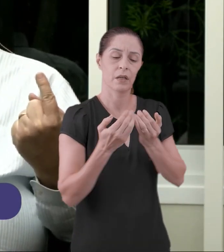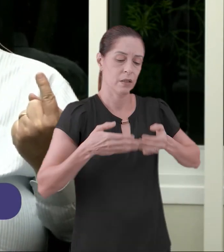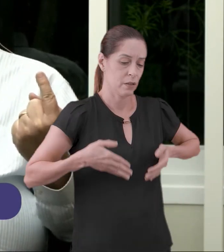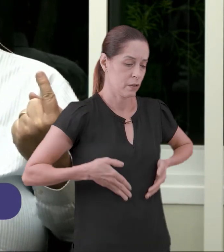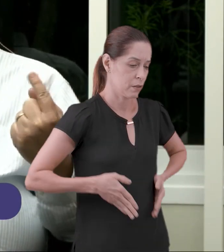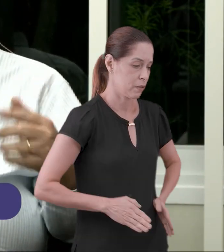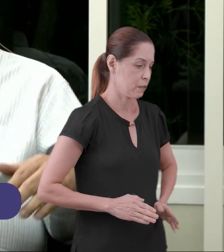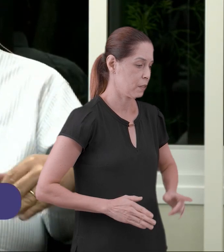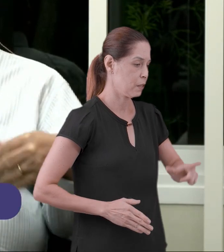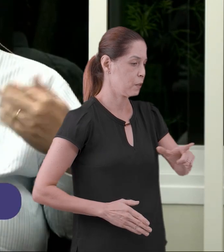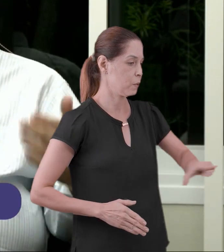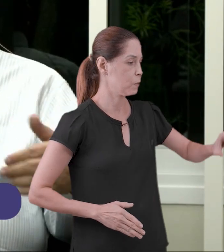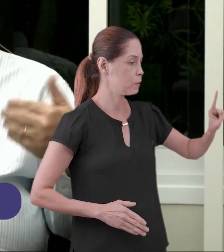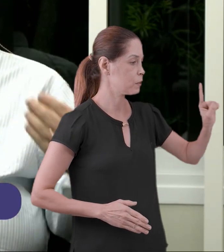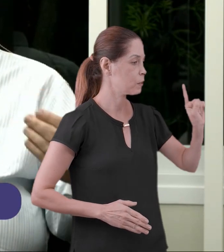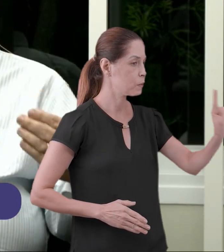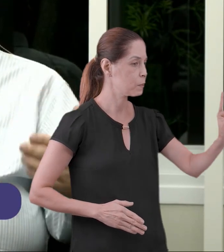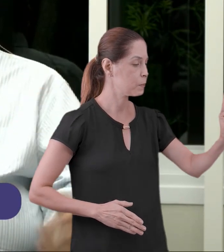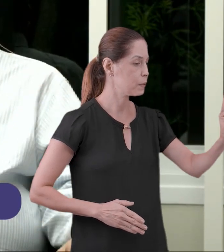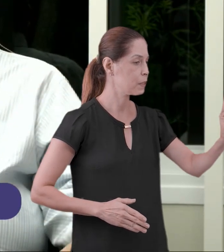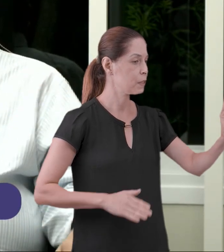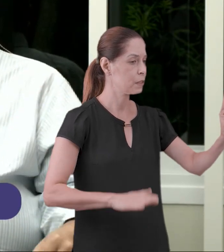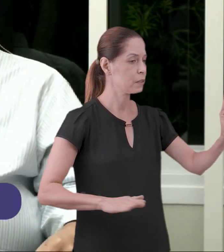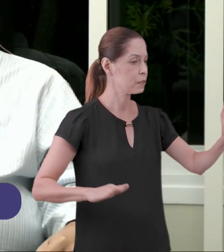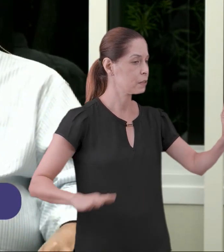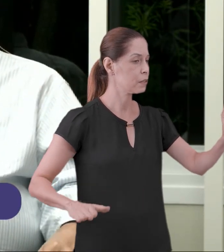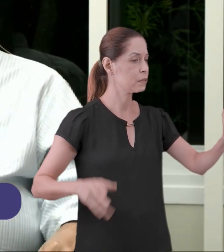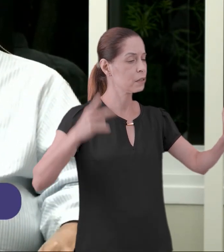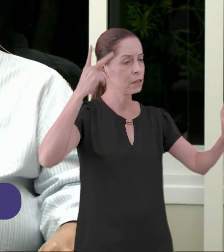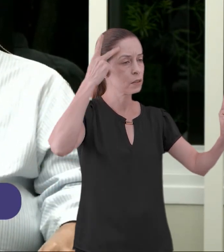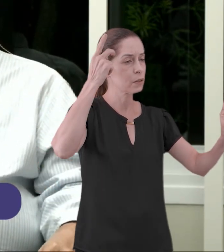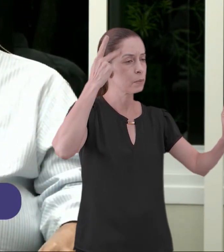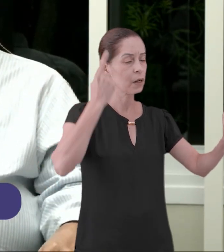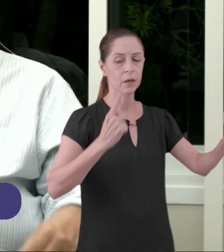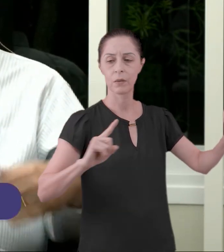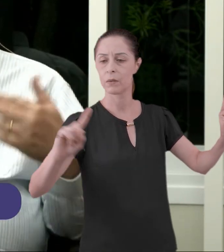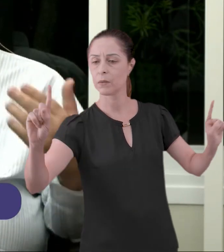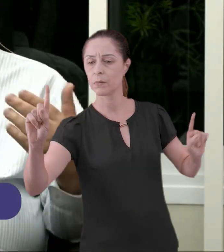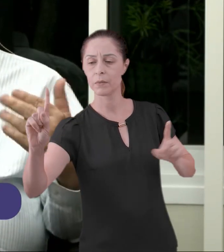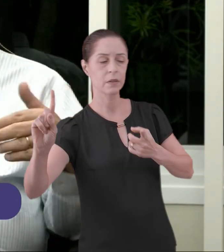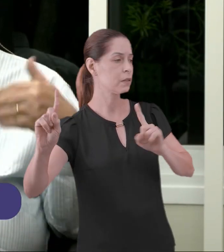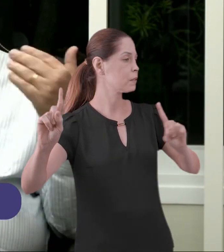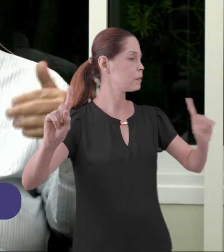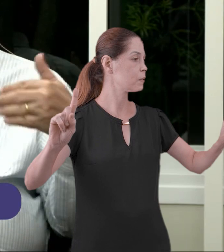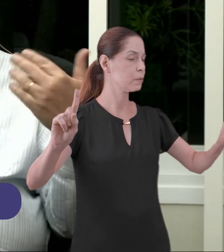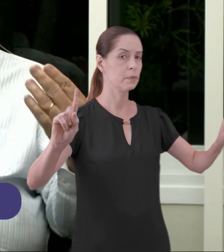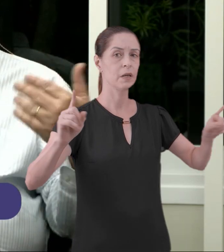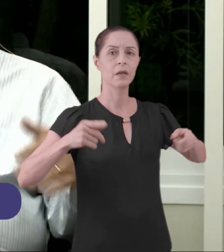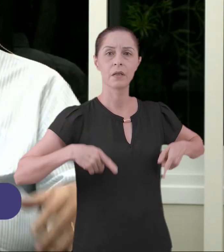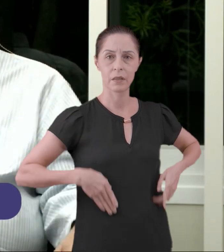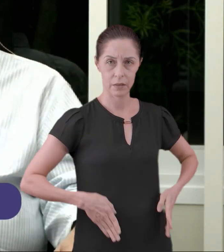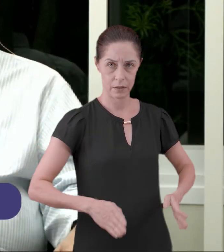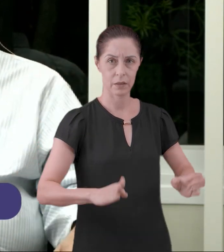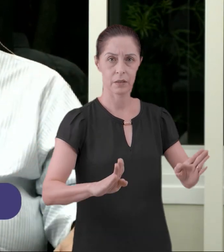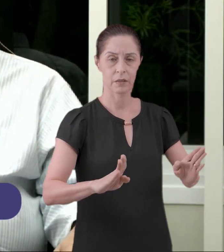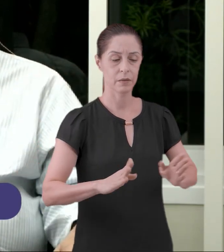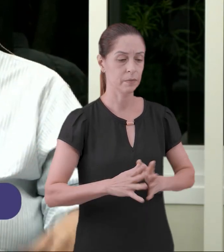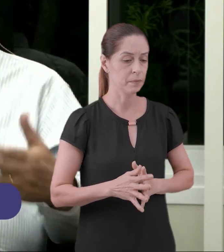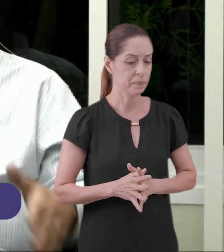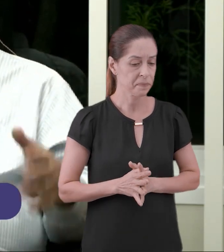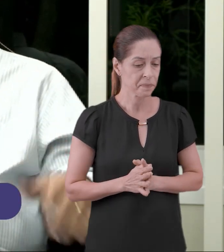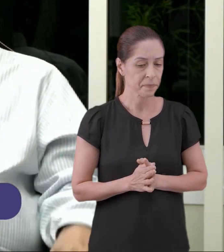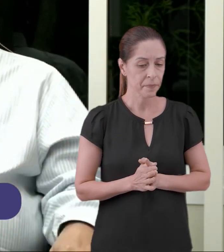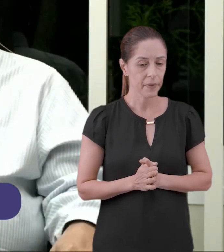Porque nós vamos enfrentar, né, de fato, cada vez mais crescente essas